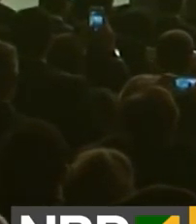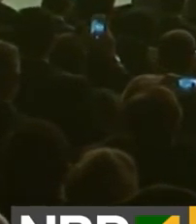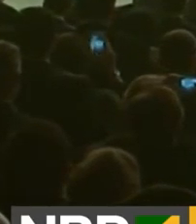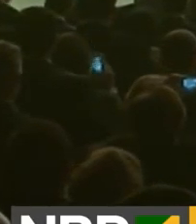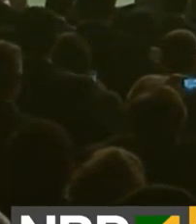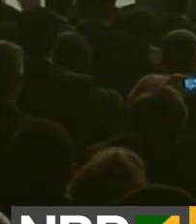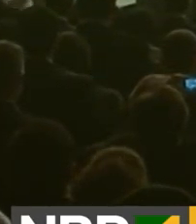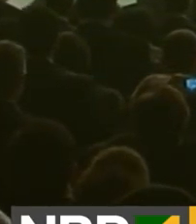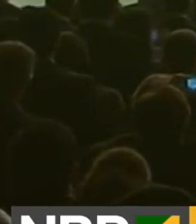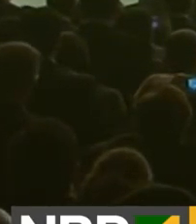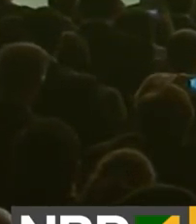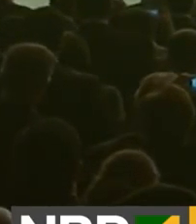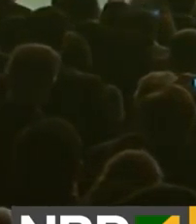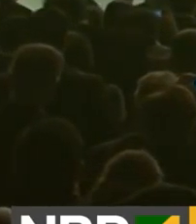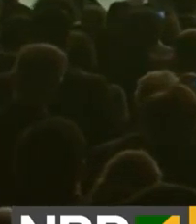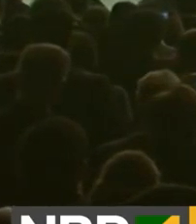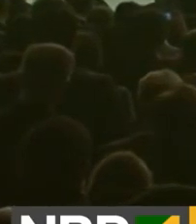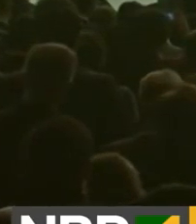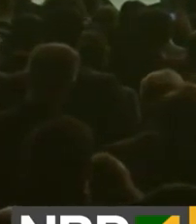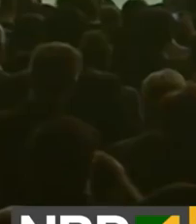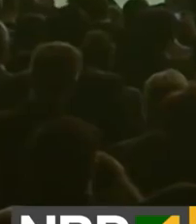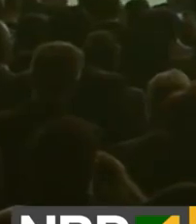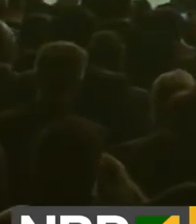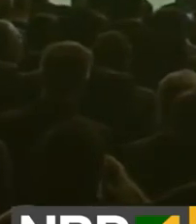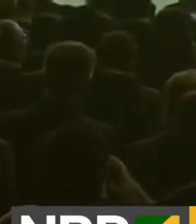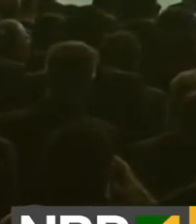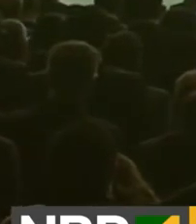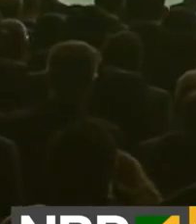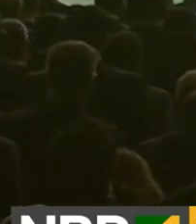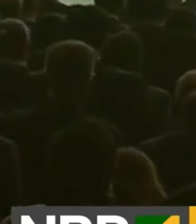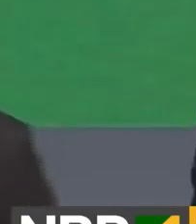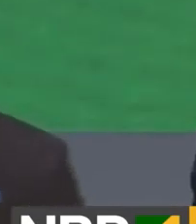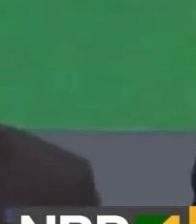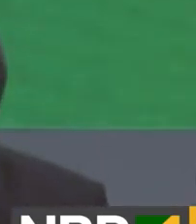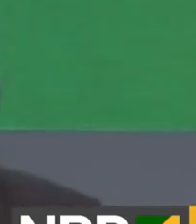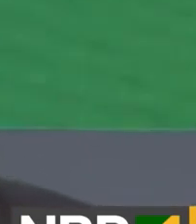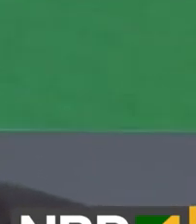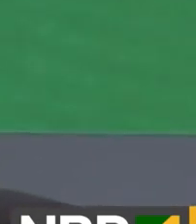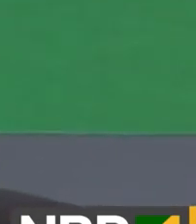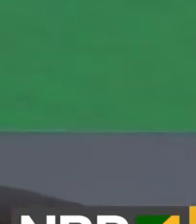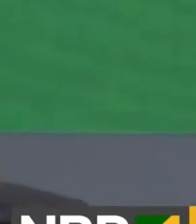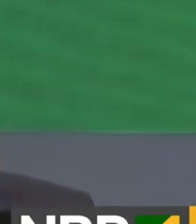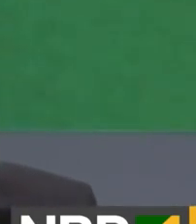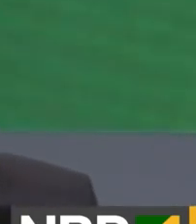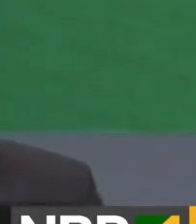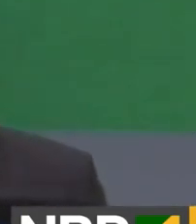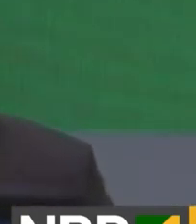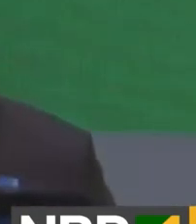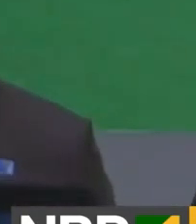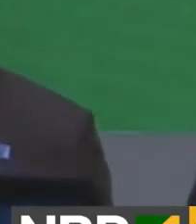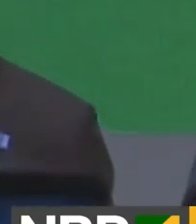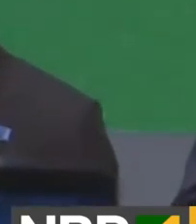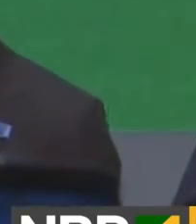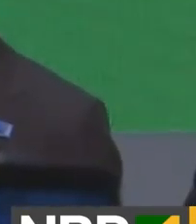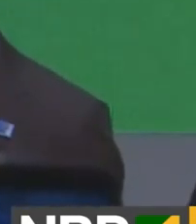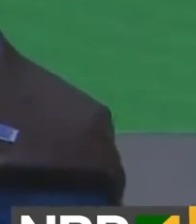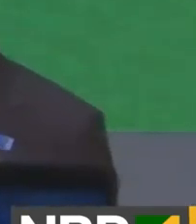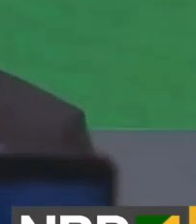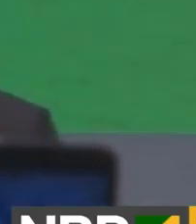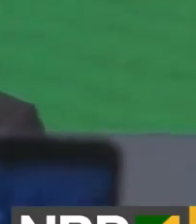do ministro de estado interino do meio ambiente e edison duarte do ministro de estado chefe da secretaria